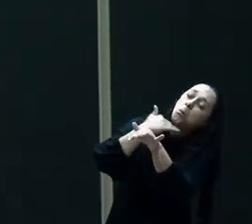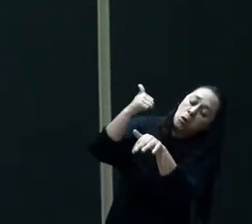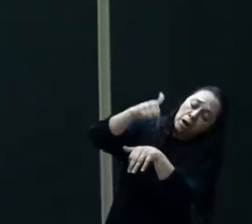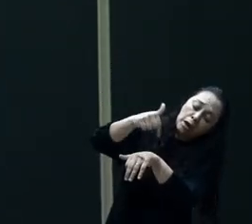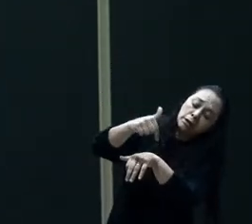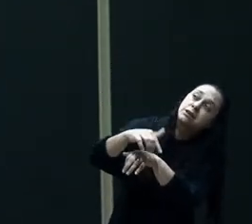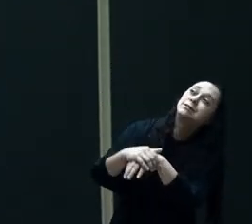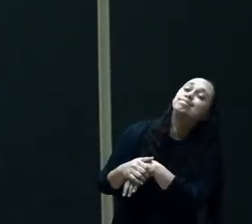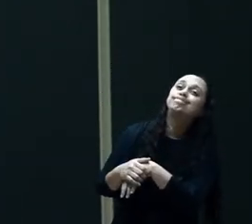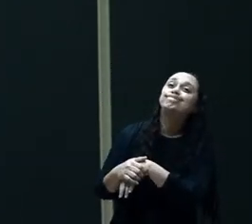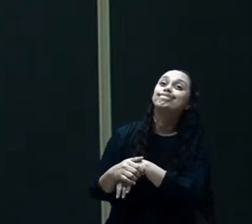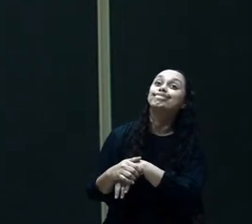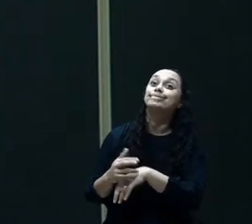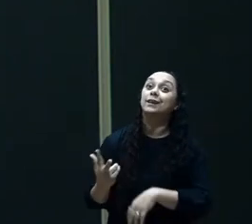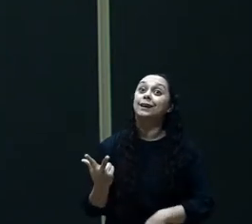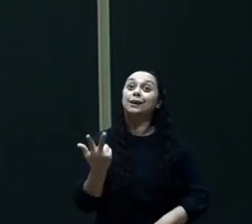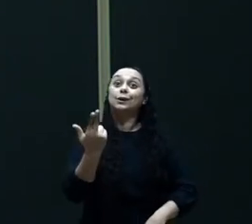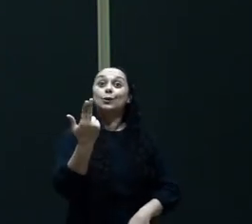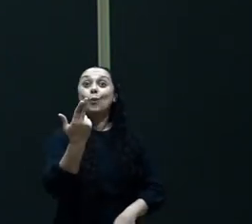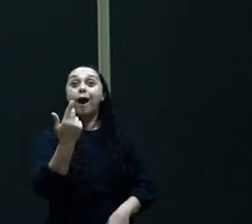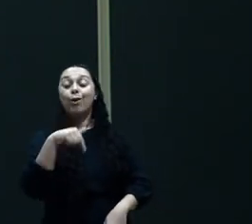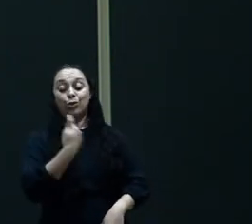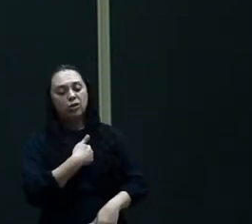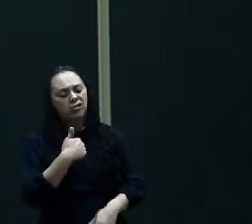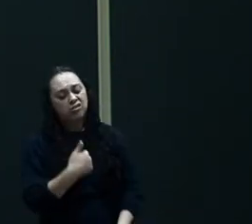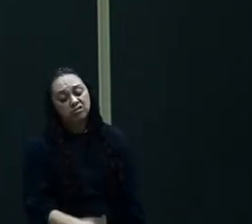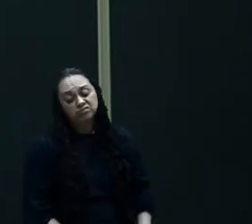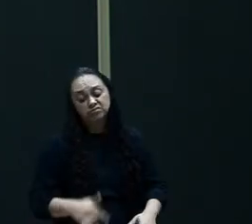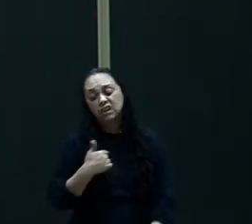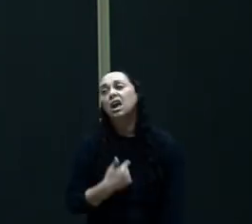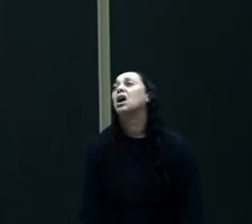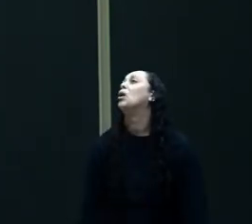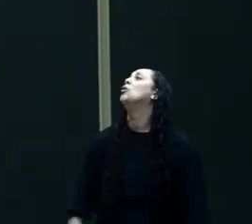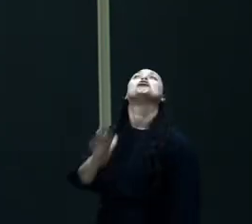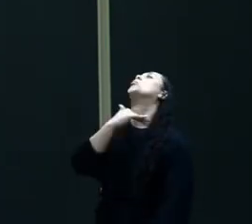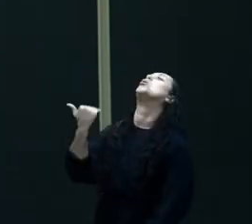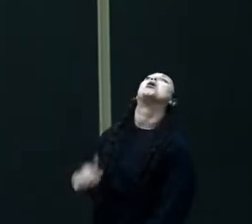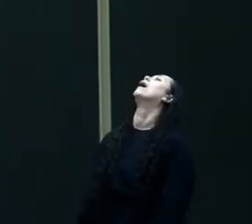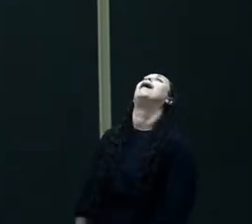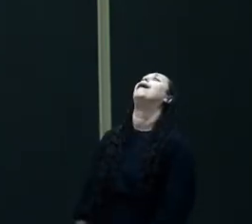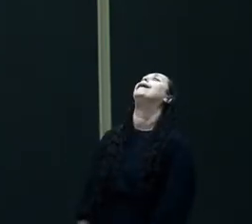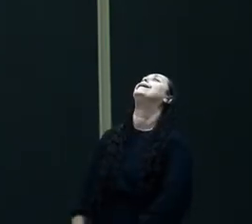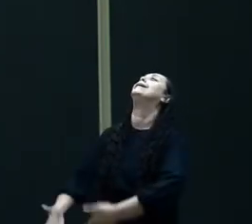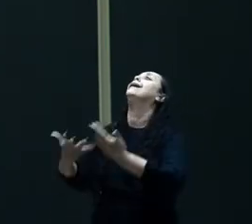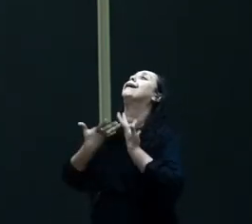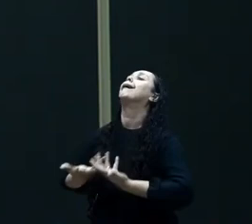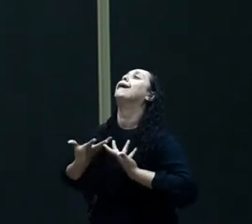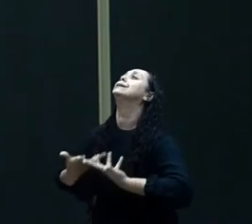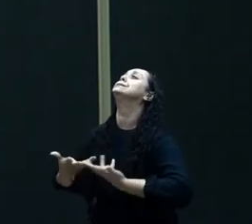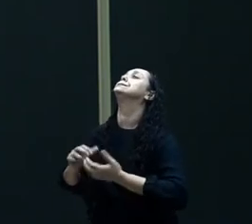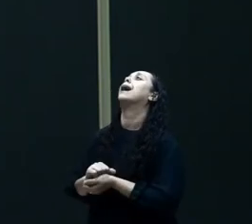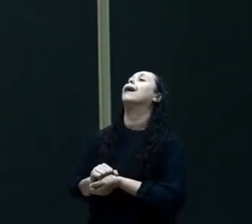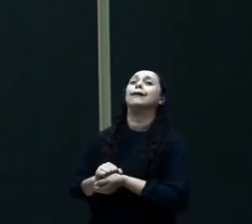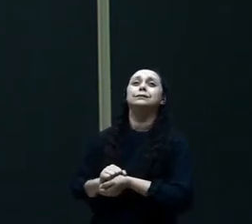de um problema de uma tempestade nós nunca passamos isso nunca que ninguém andou de avio e se andou foi desses avio aí que cabe